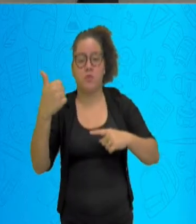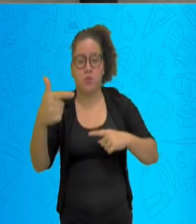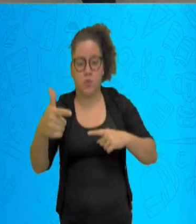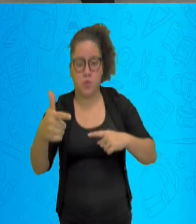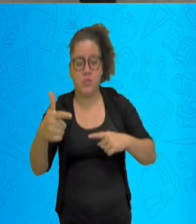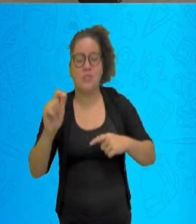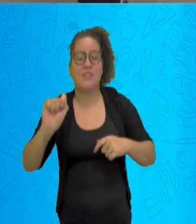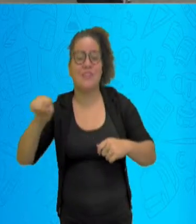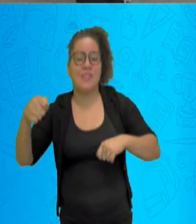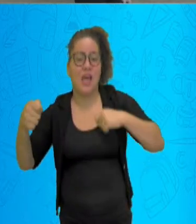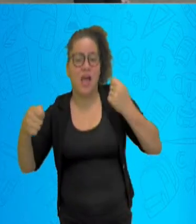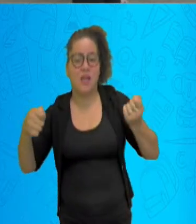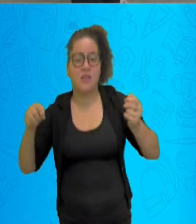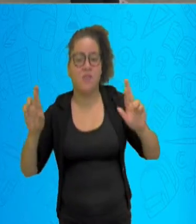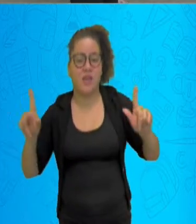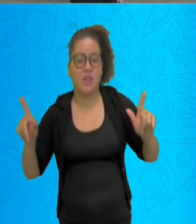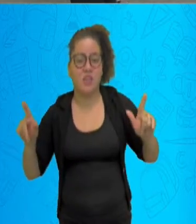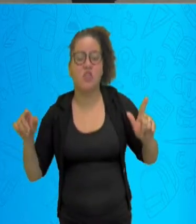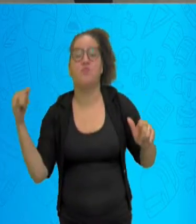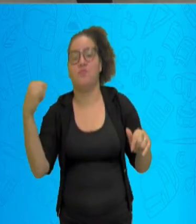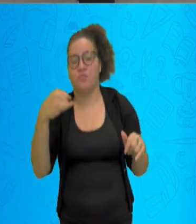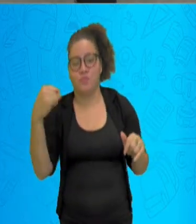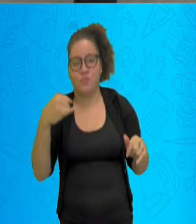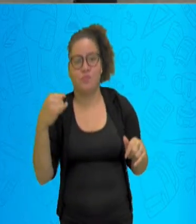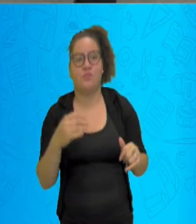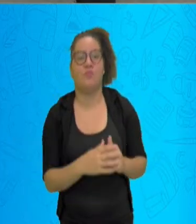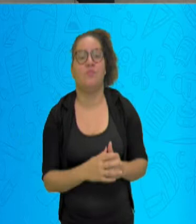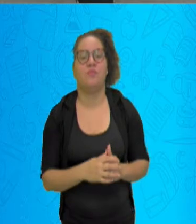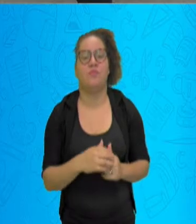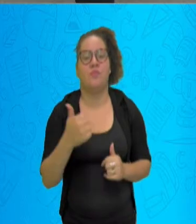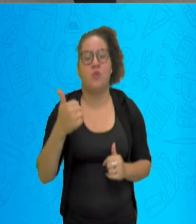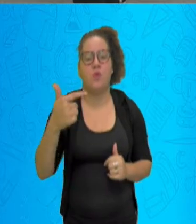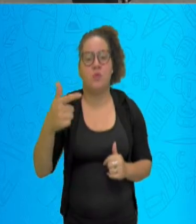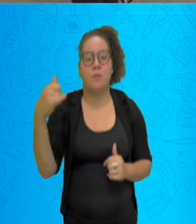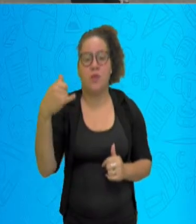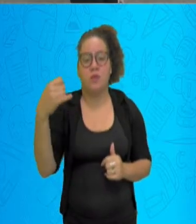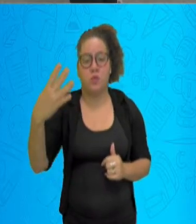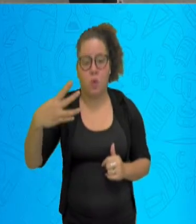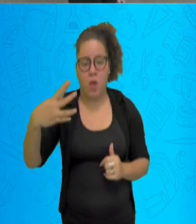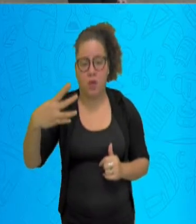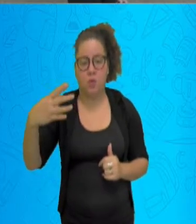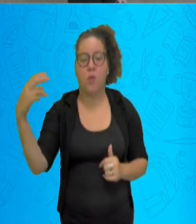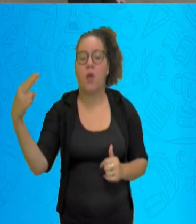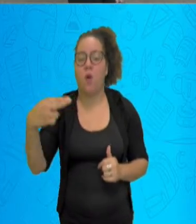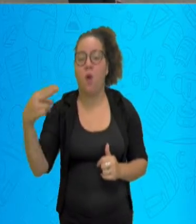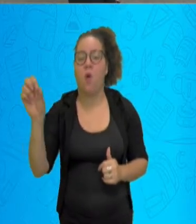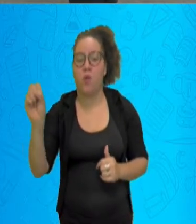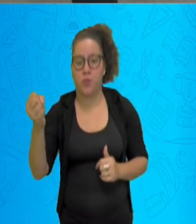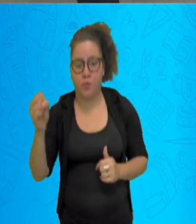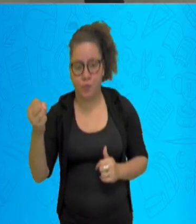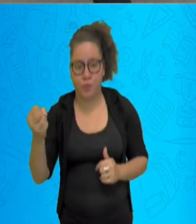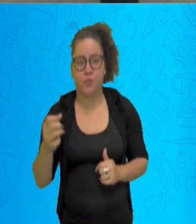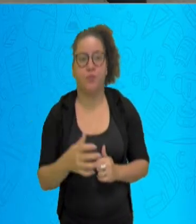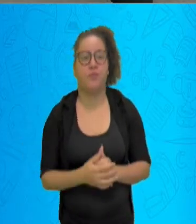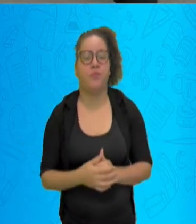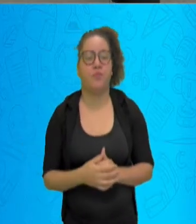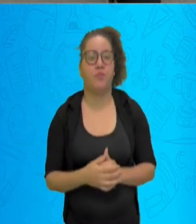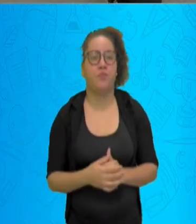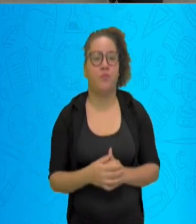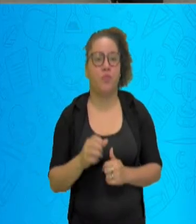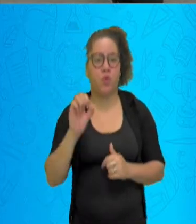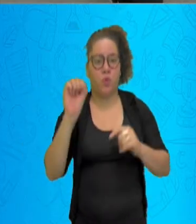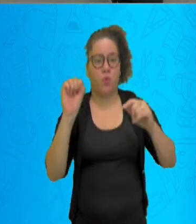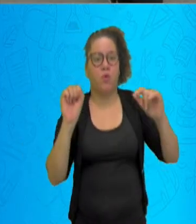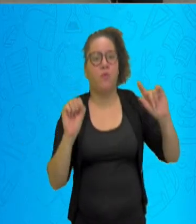Sinais diferentes, eu vou diminuir. Então, 12 menos 4 é igual a 8. Agora, eu vou